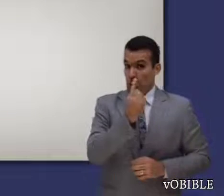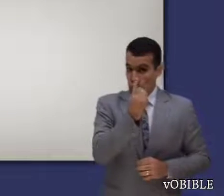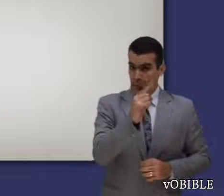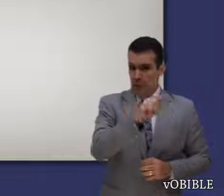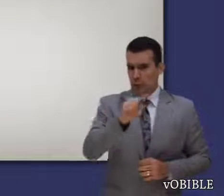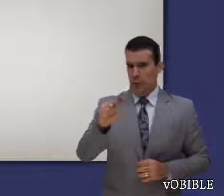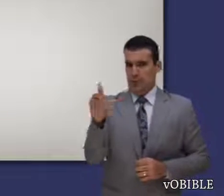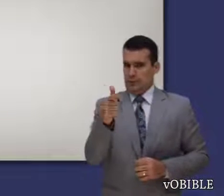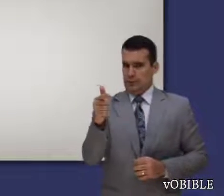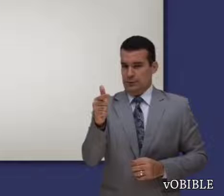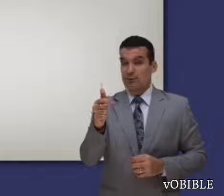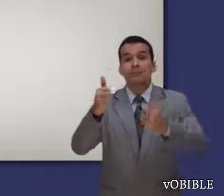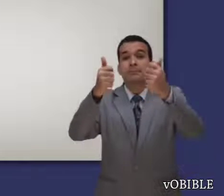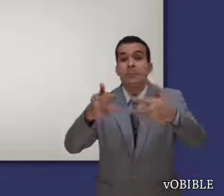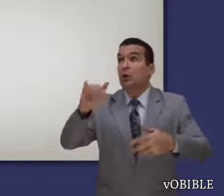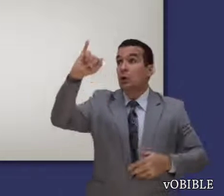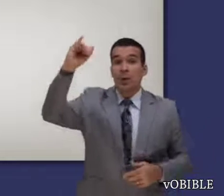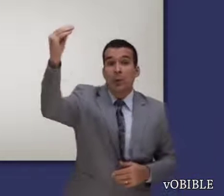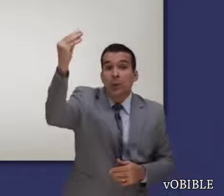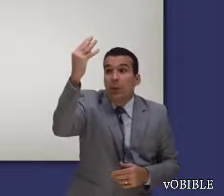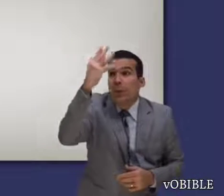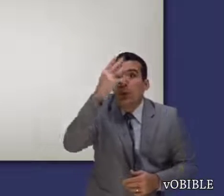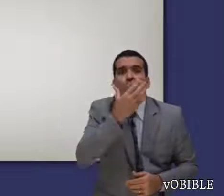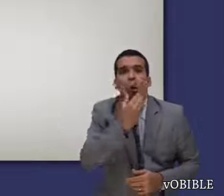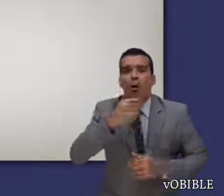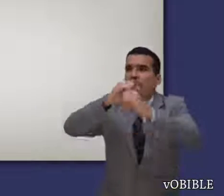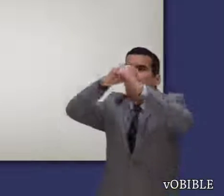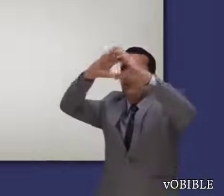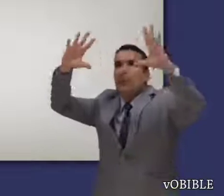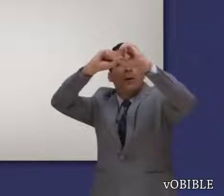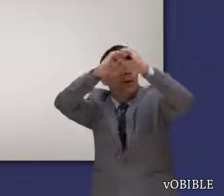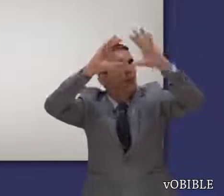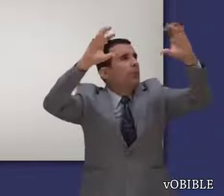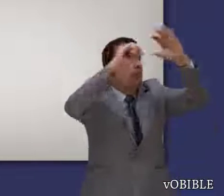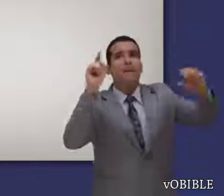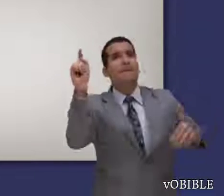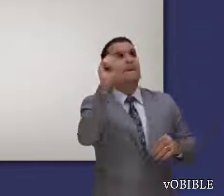Apocalipse tem 22 capítulos que falam de 16 visões que João teve.